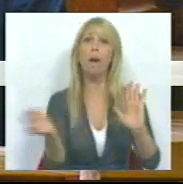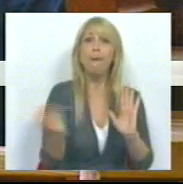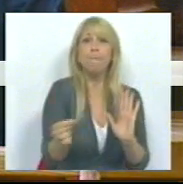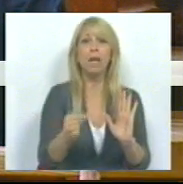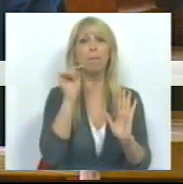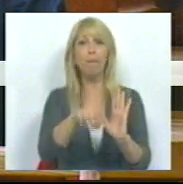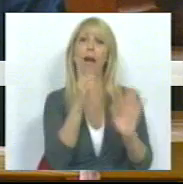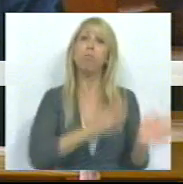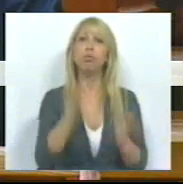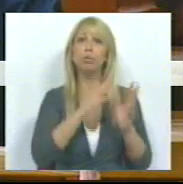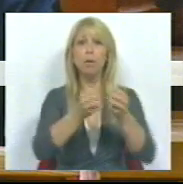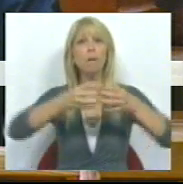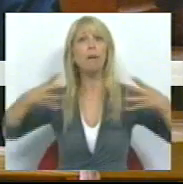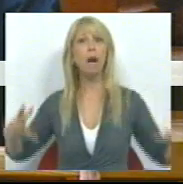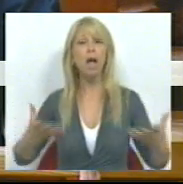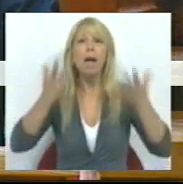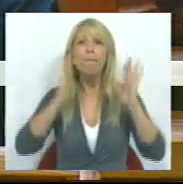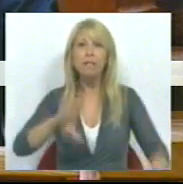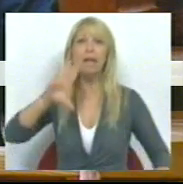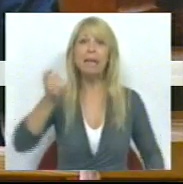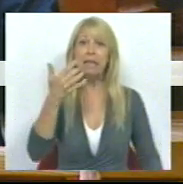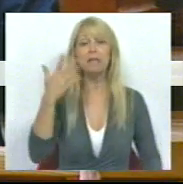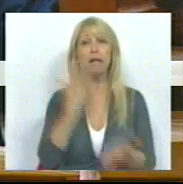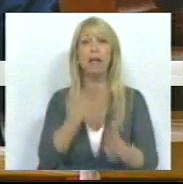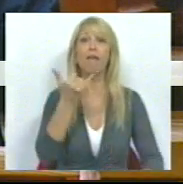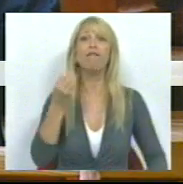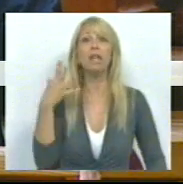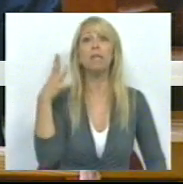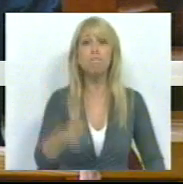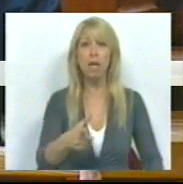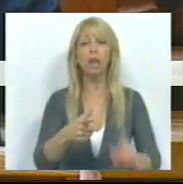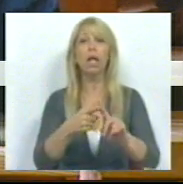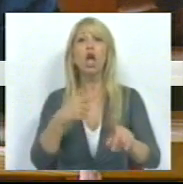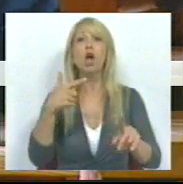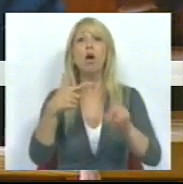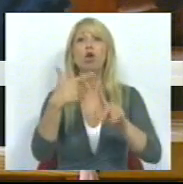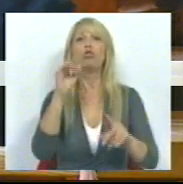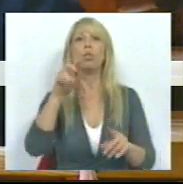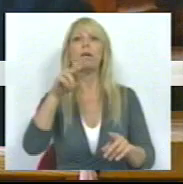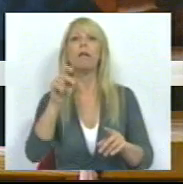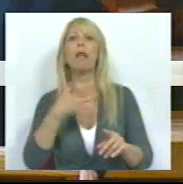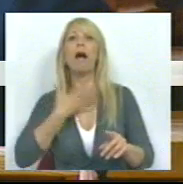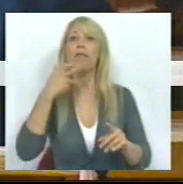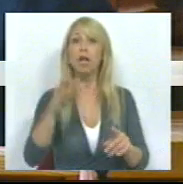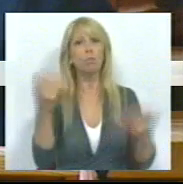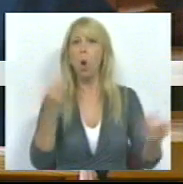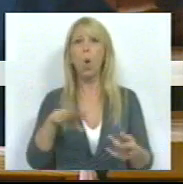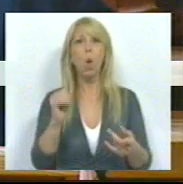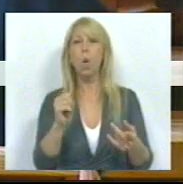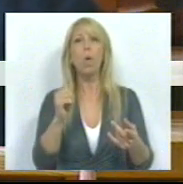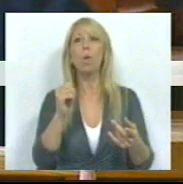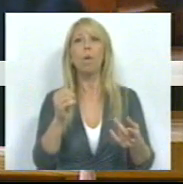se expanda. Precisam de mais 15 a 20 mil toneladas de frio e o PRODER ainda não foi capaz de assegurar a ajuda